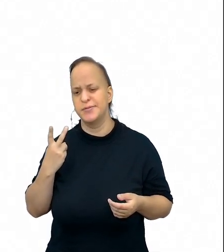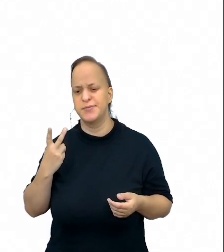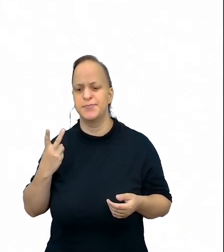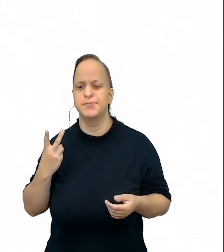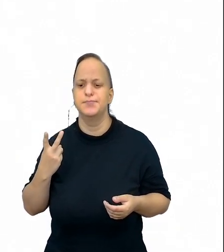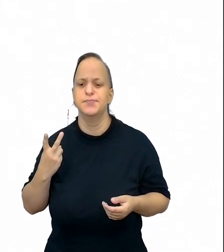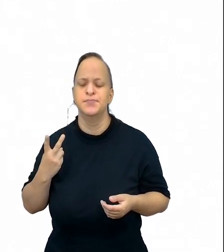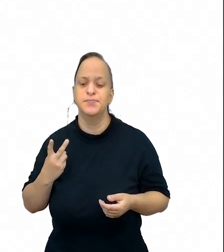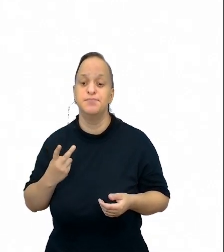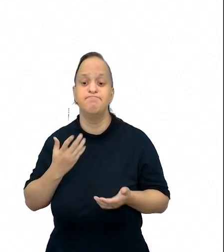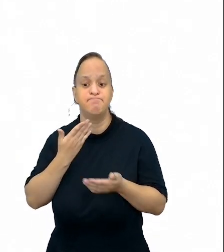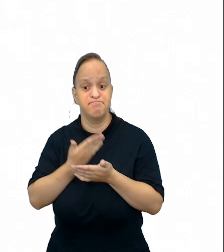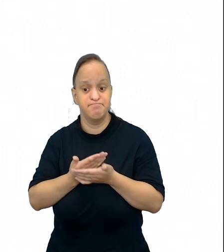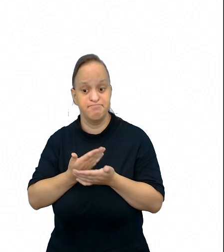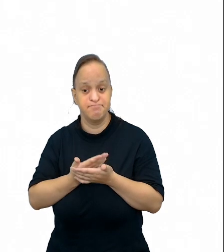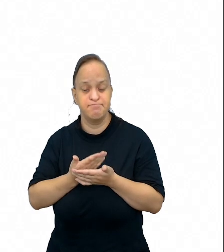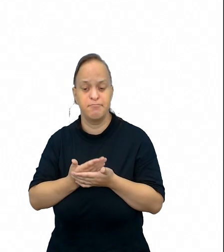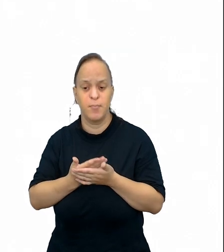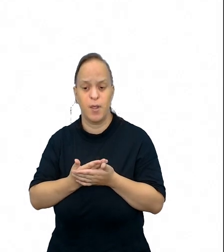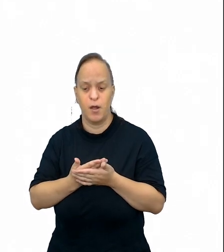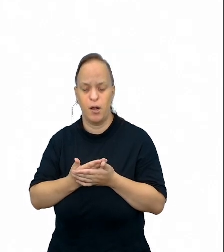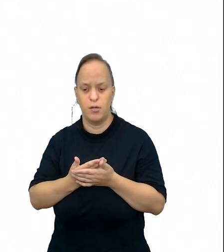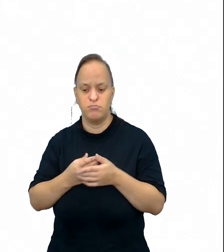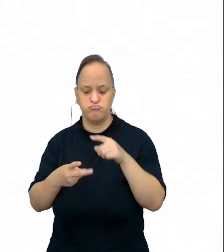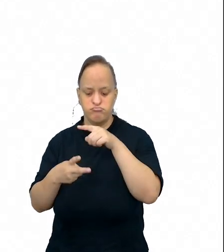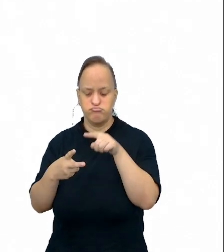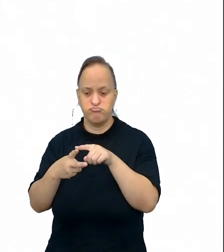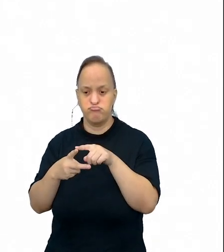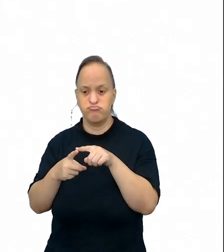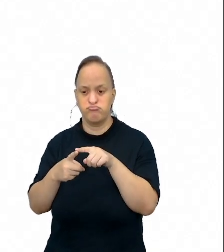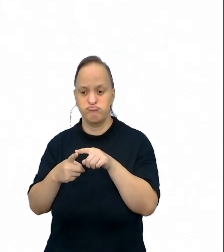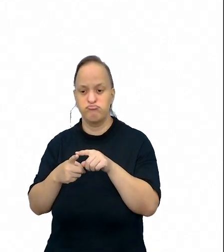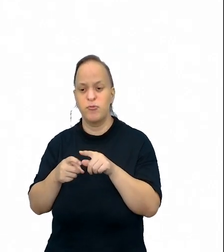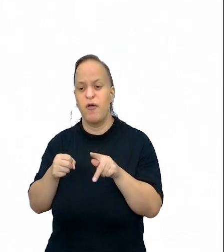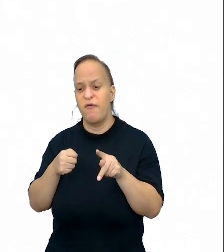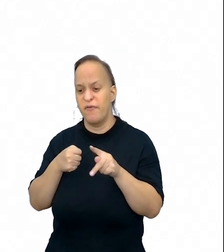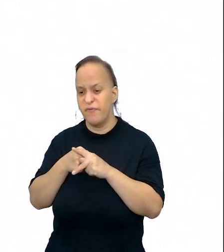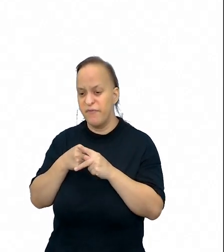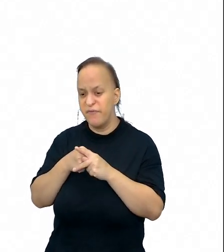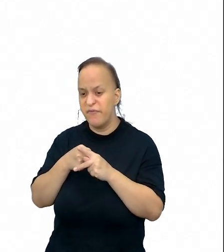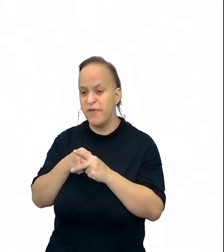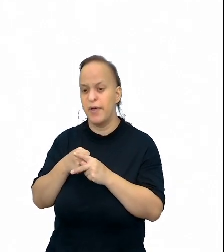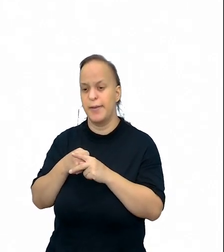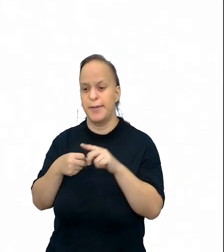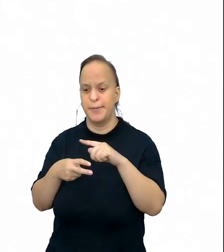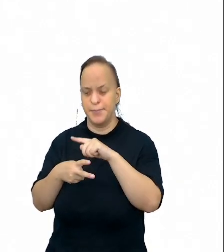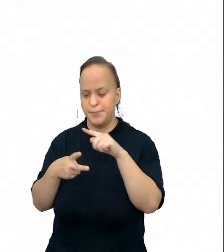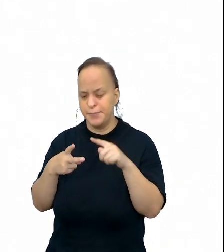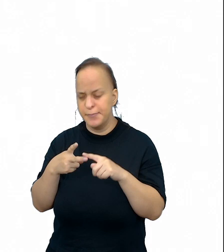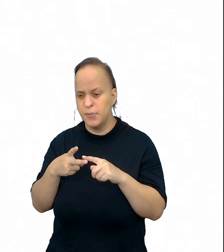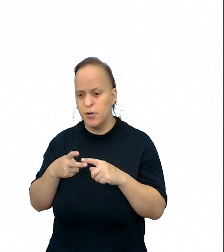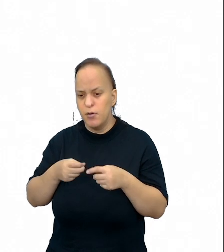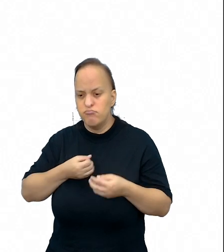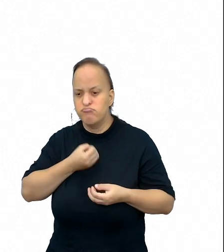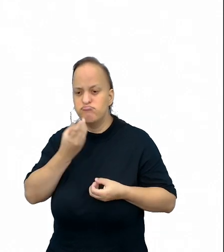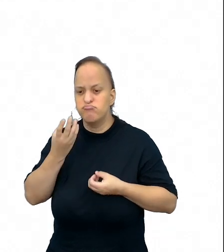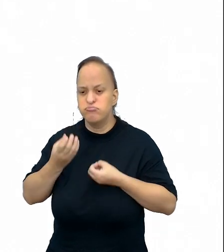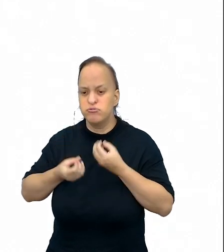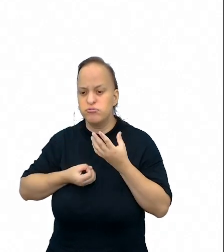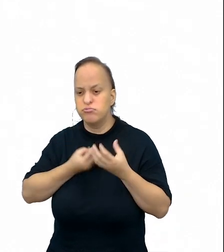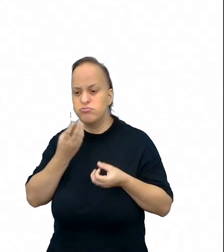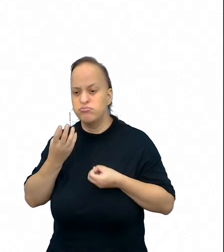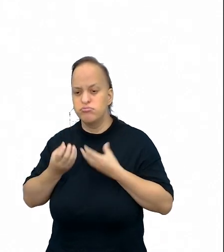em uma das aulas, sobre os verbos, os elementos de coesão e coerência, as expressões que contribuem, né, para a construção